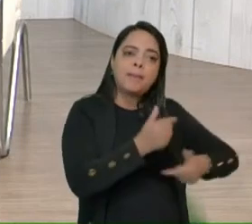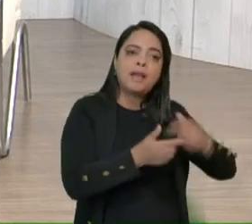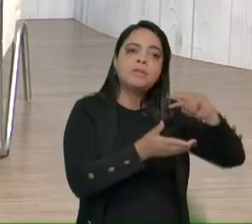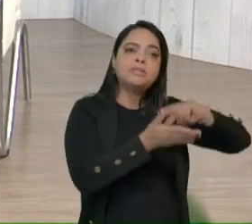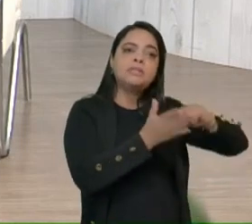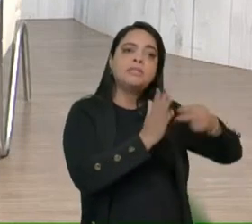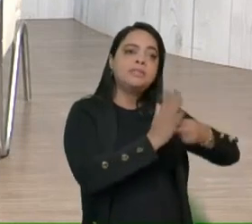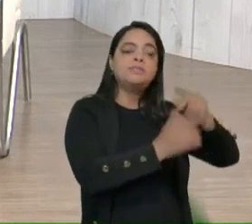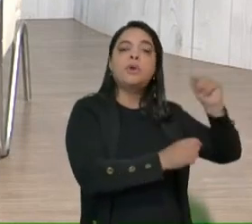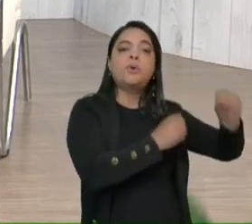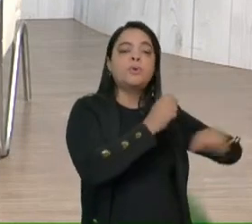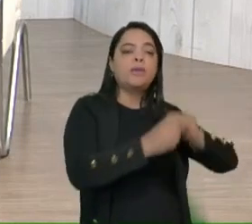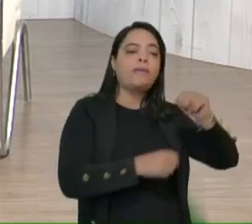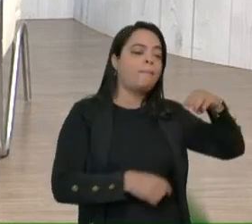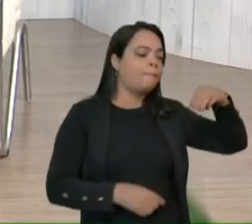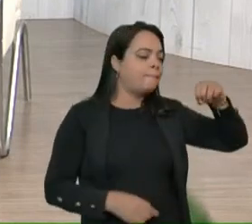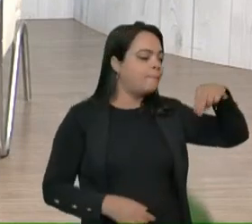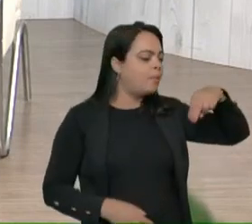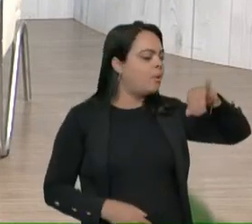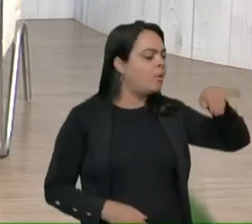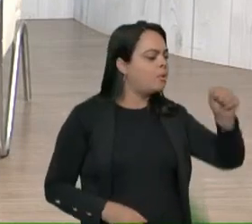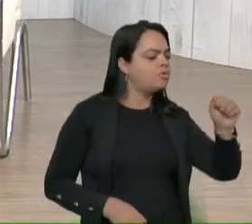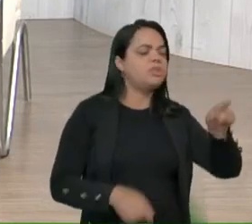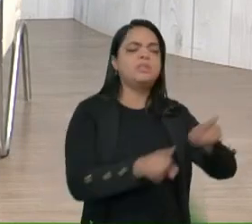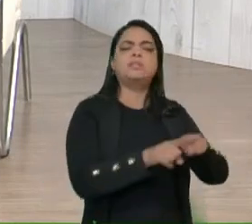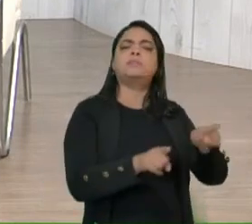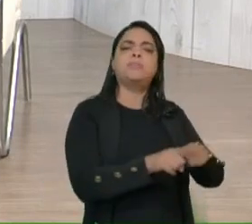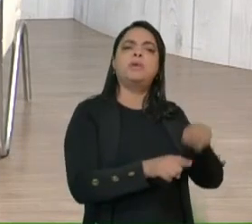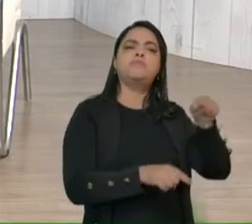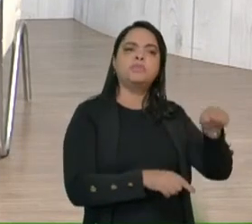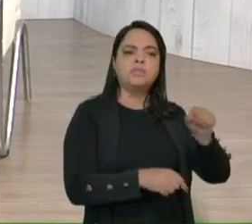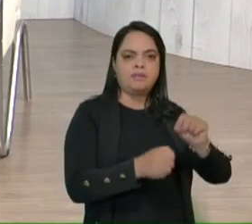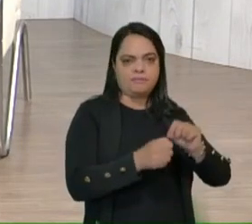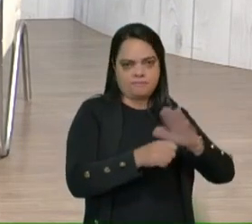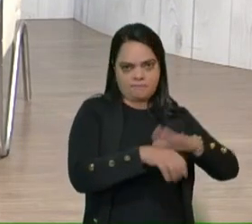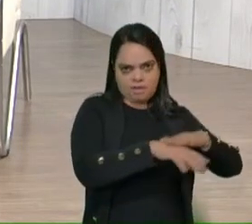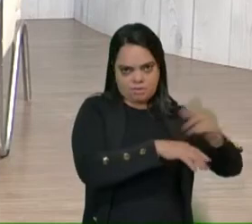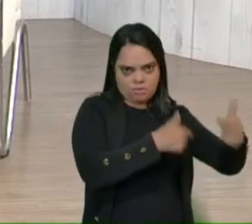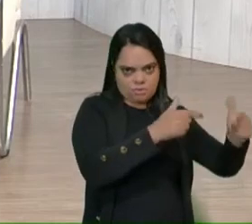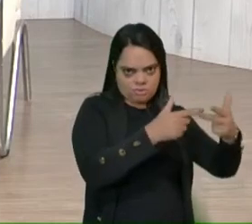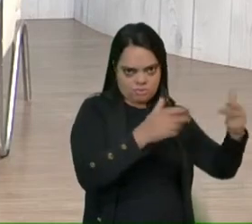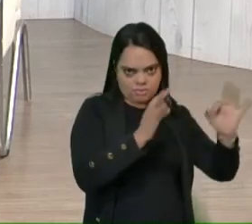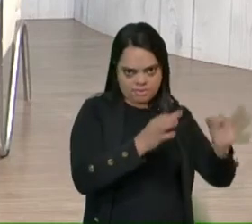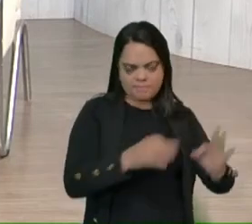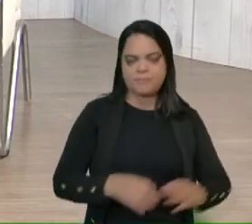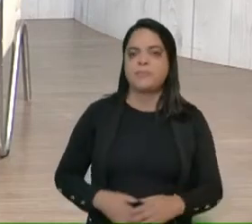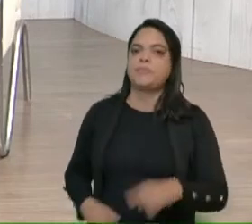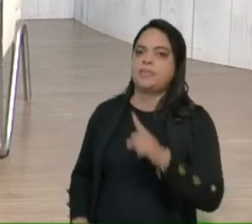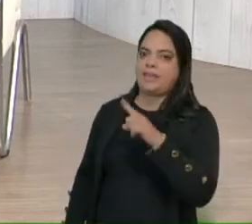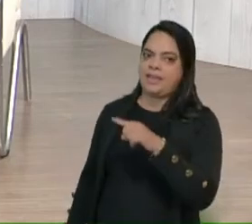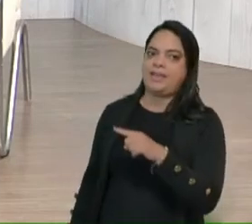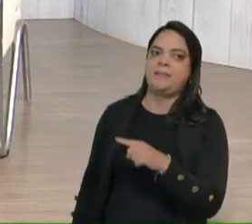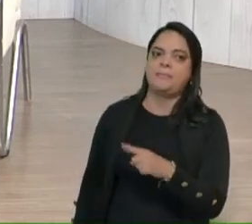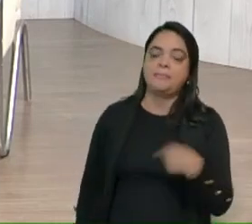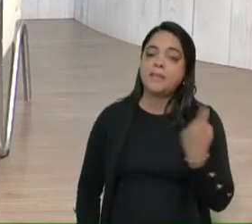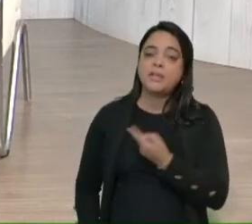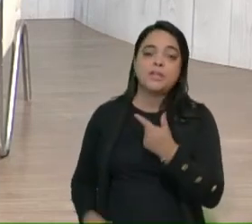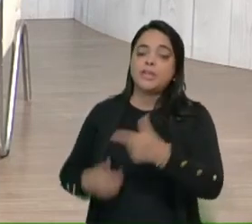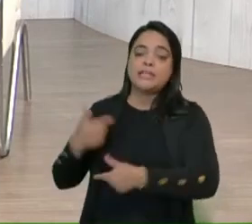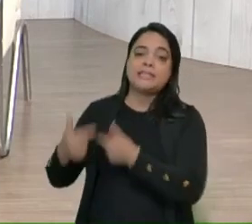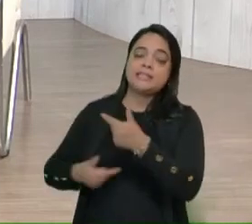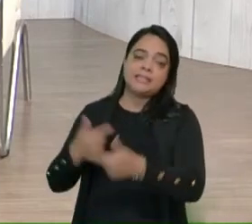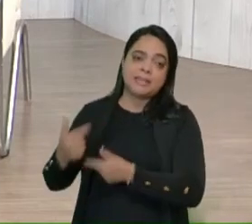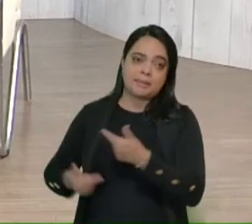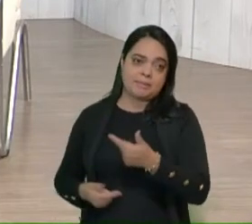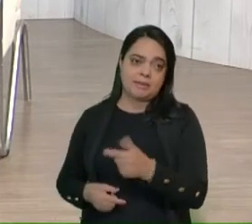significa ser uma monge para Além disso você desempenha também outras funções não é mesmo Isso é nós trabalhamos né